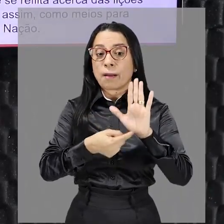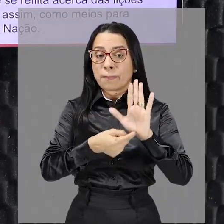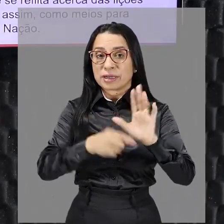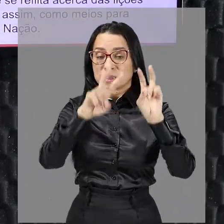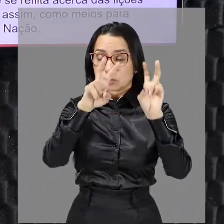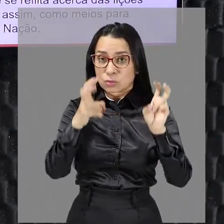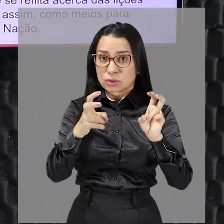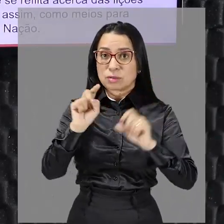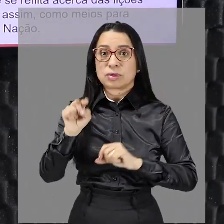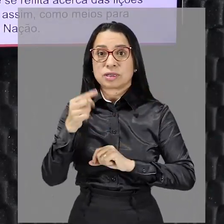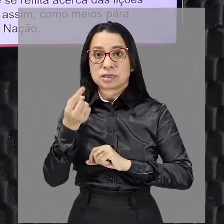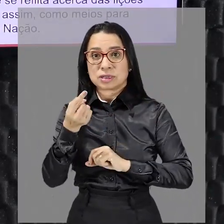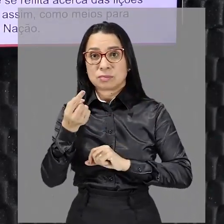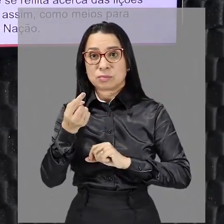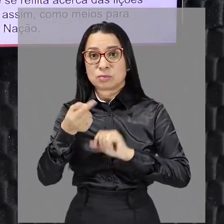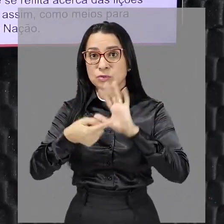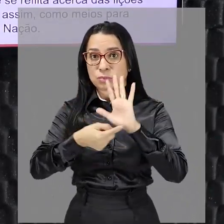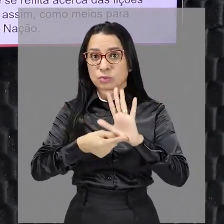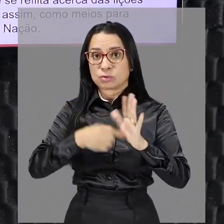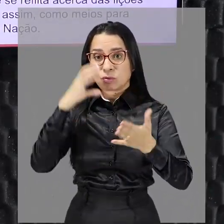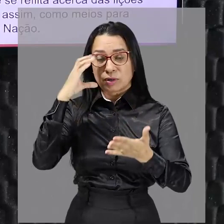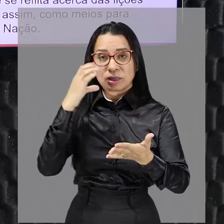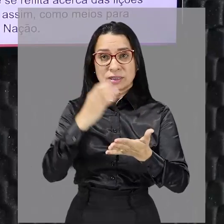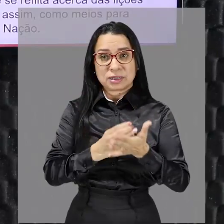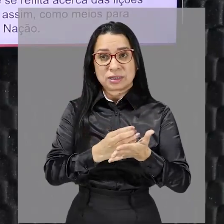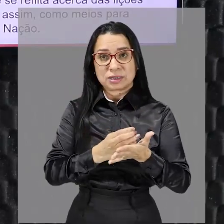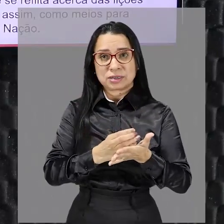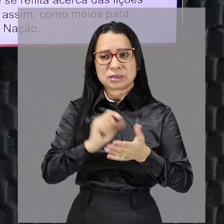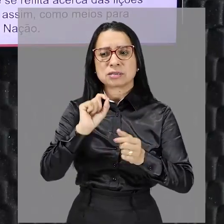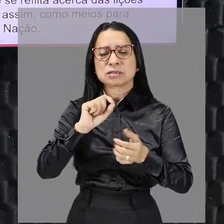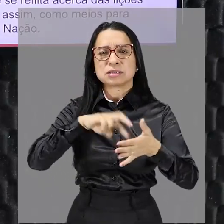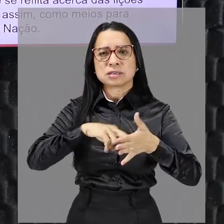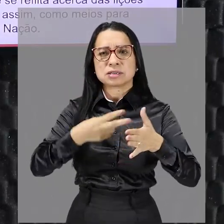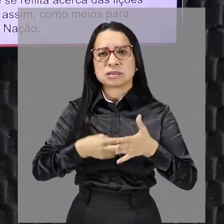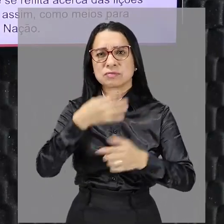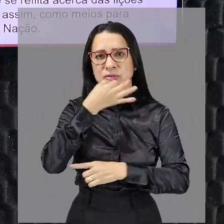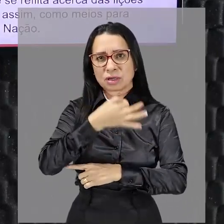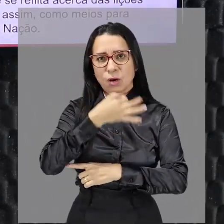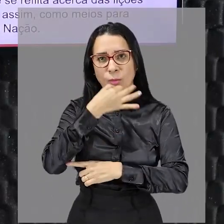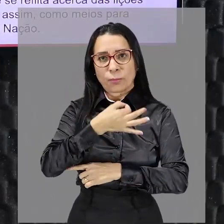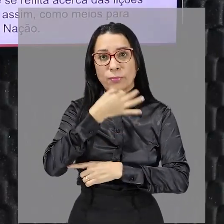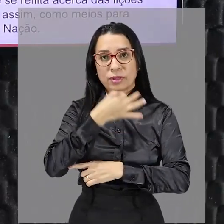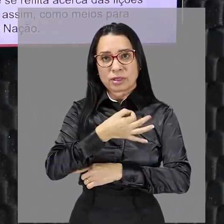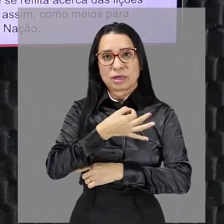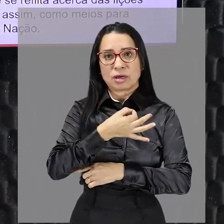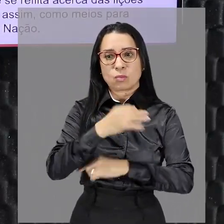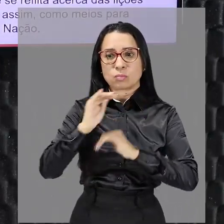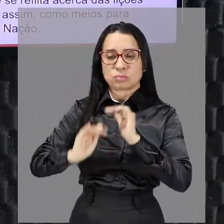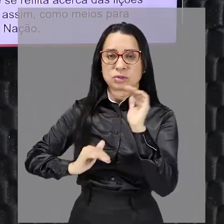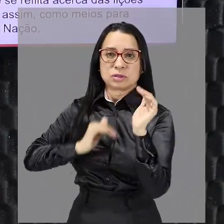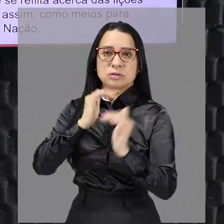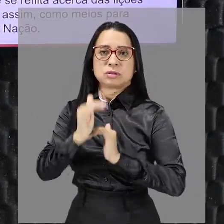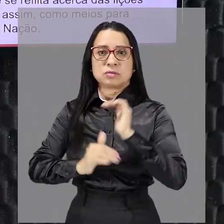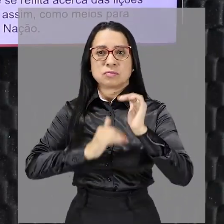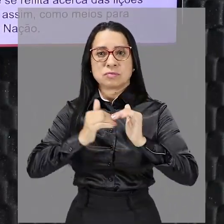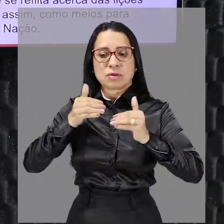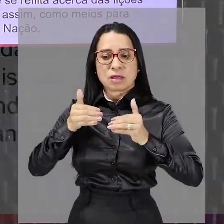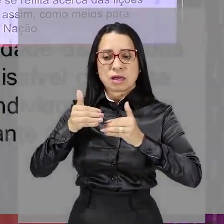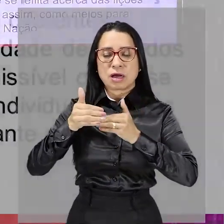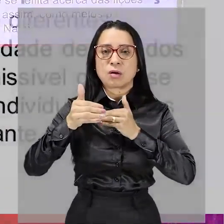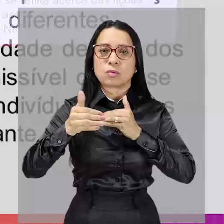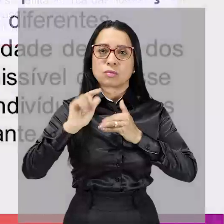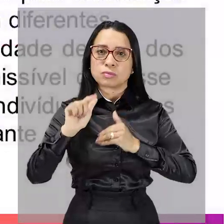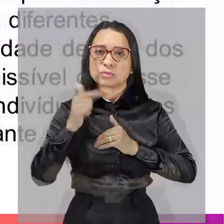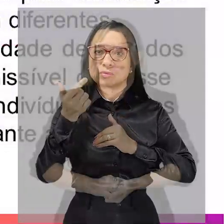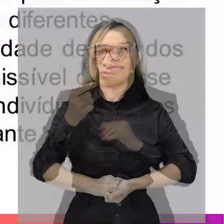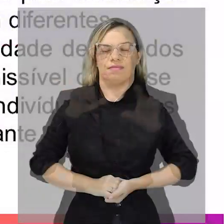seguida ele trouxe a tese, que é o ponto de vista dele, é o argumento que ele vai desenvolver ao longo dos